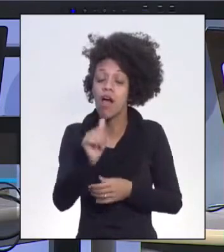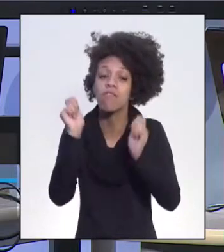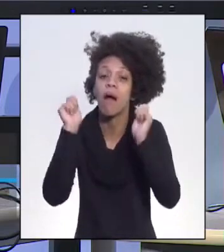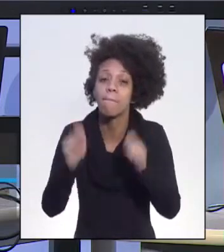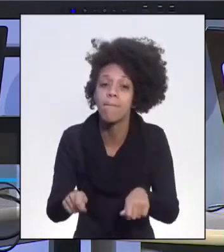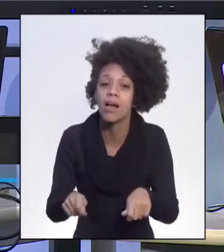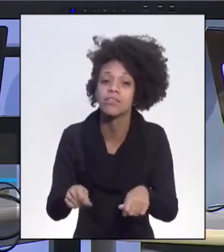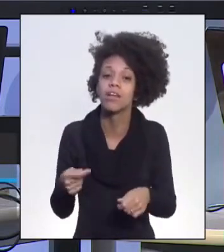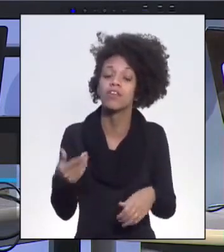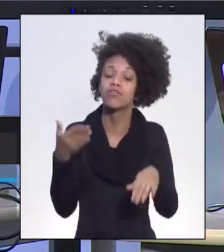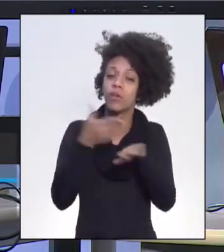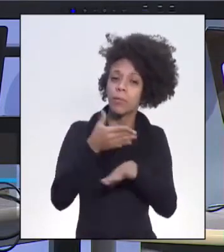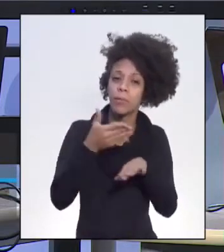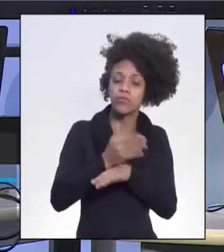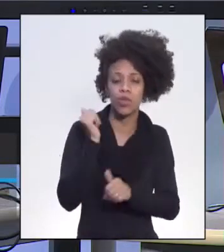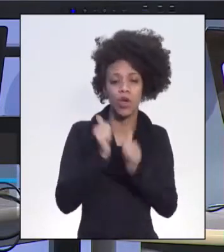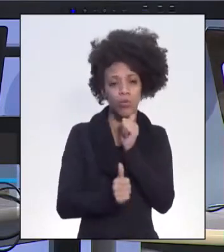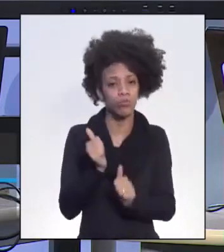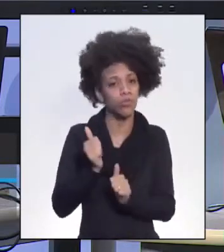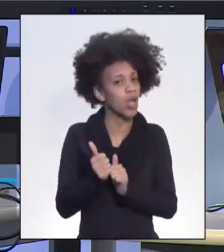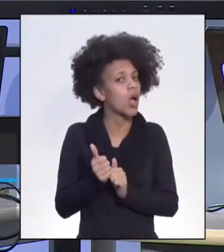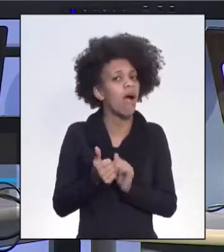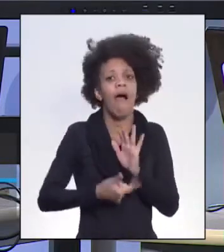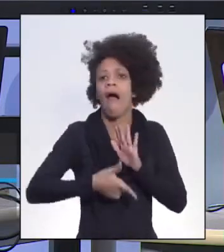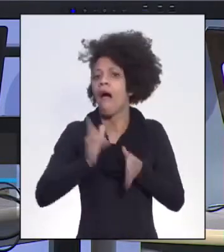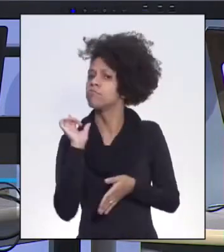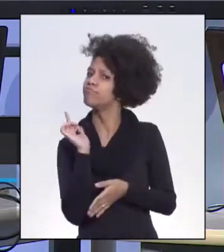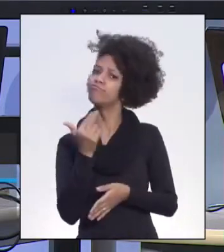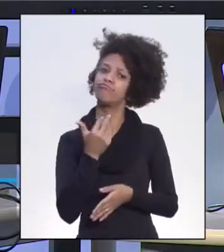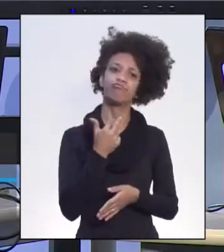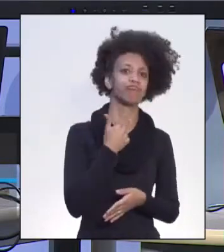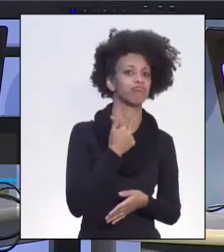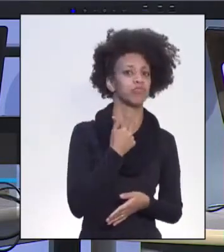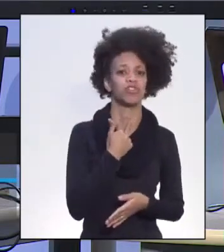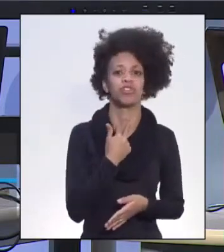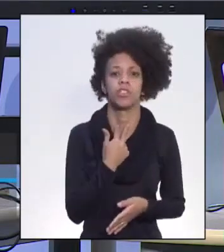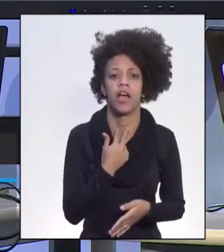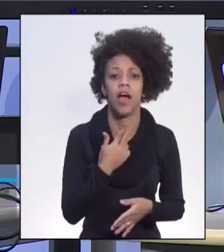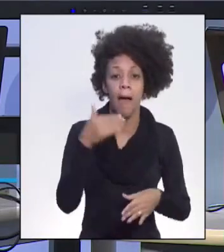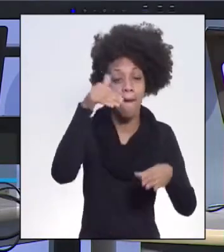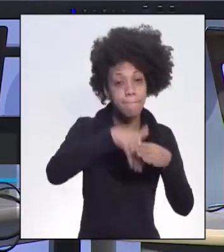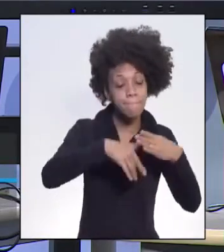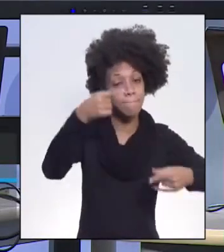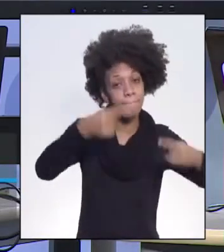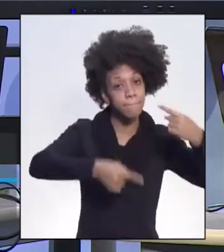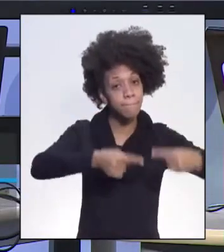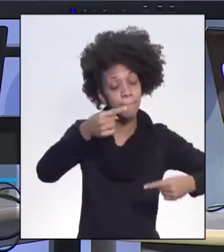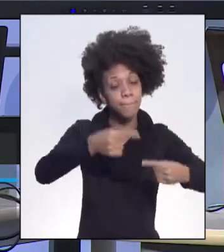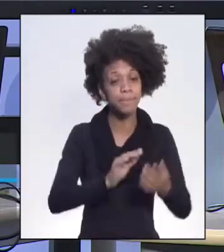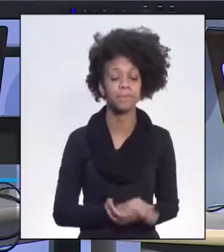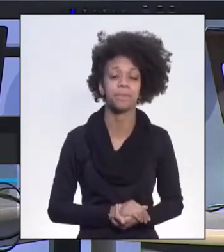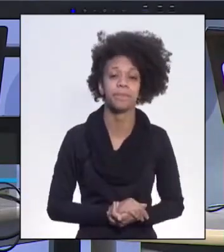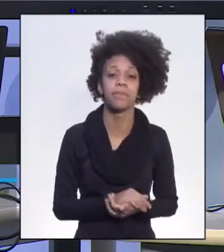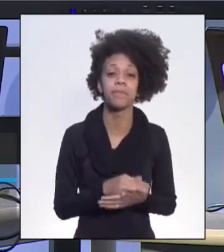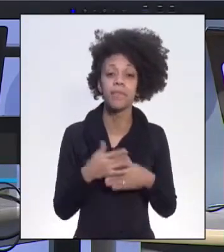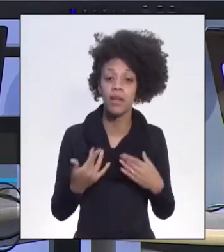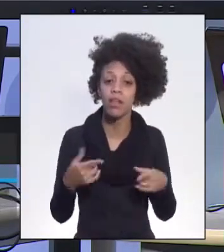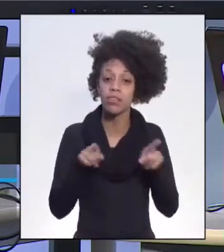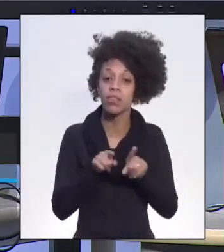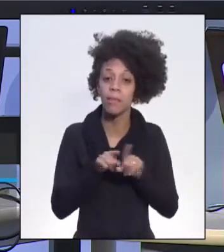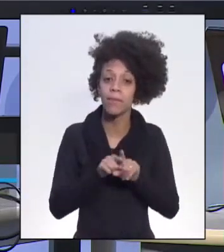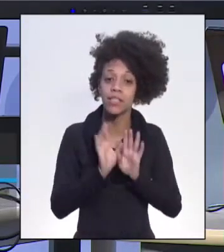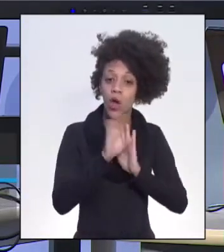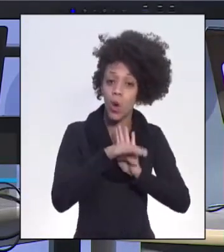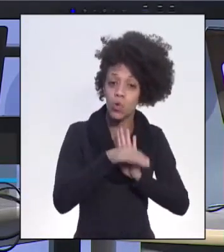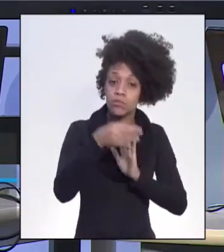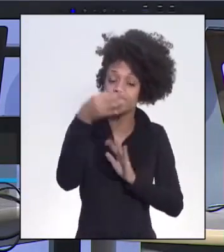fazem parte do esporte, e nós não tínhamos o direito a participar da política. Nós estamos falando sobre questões